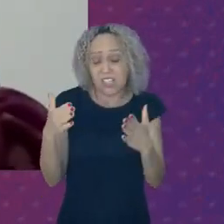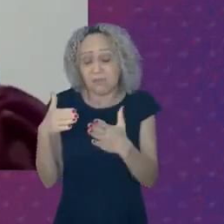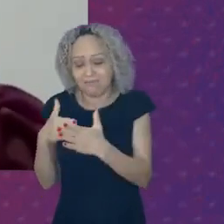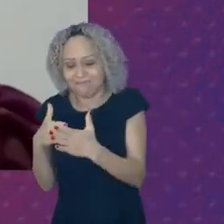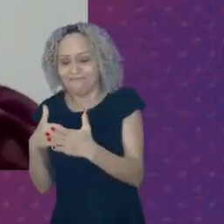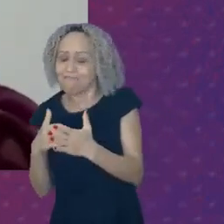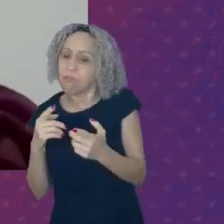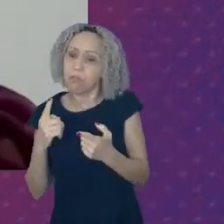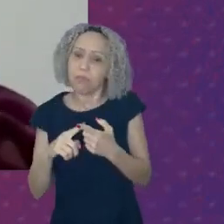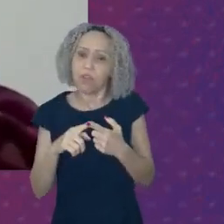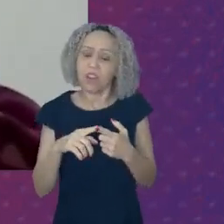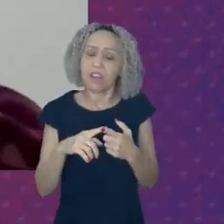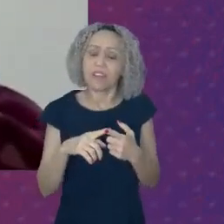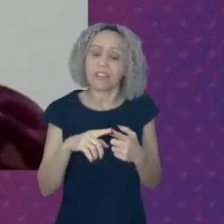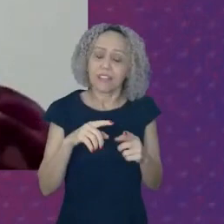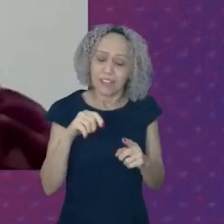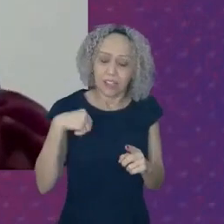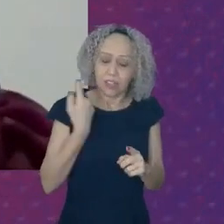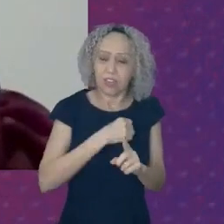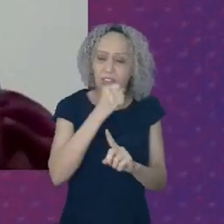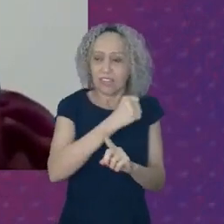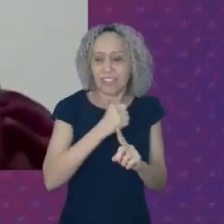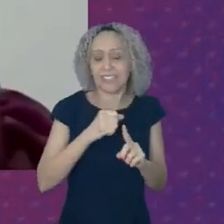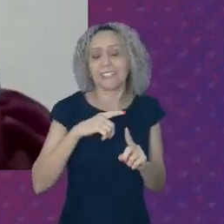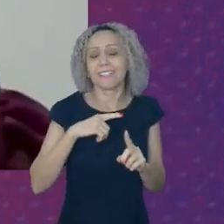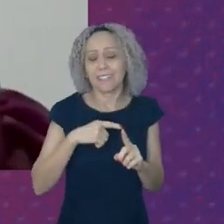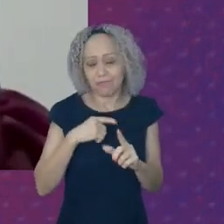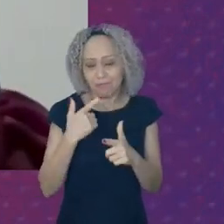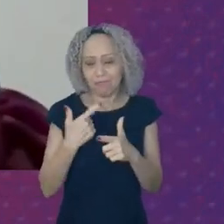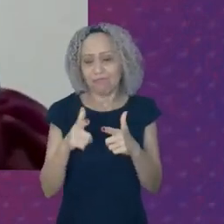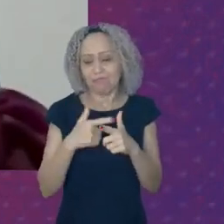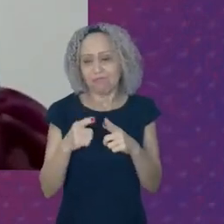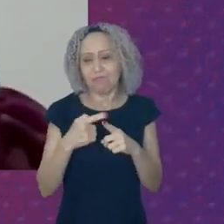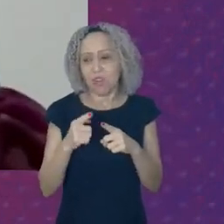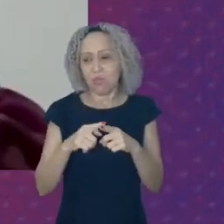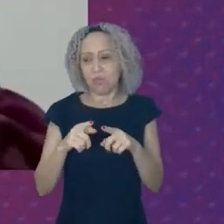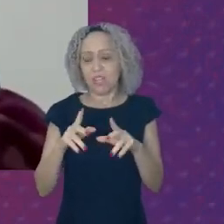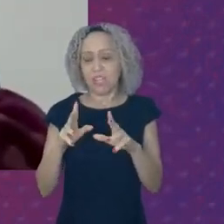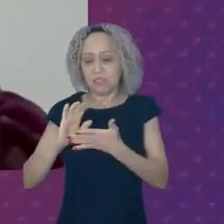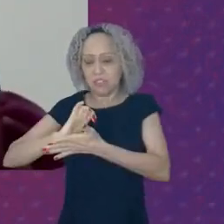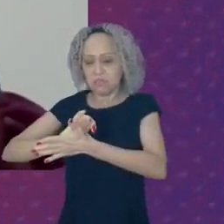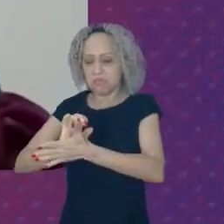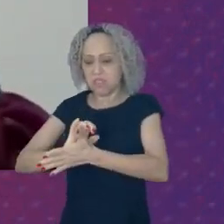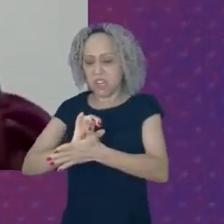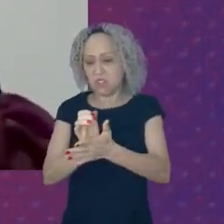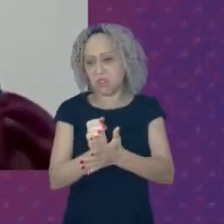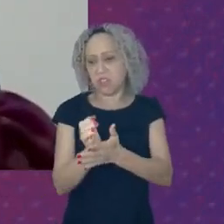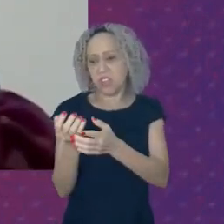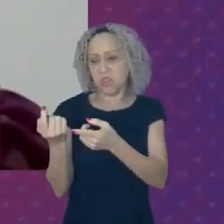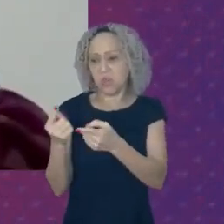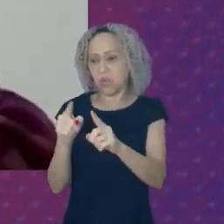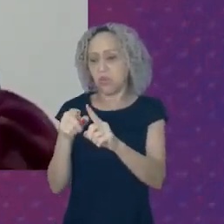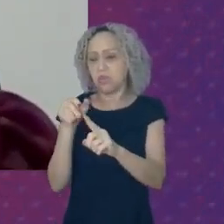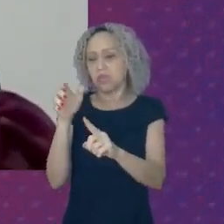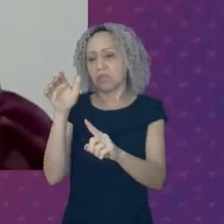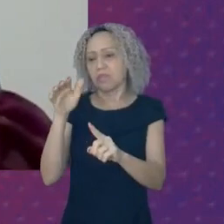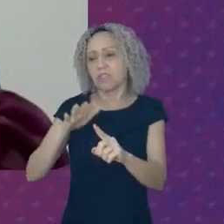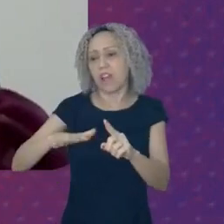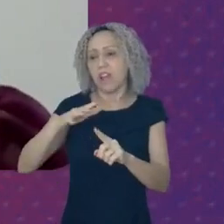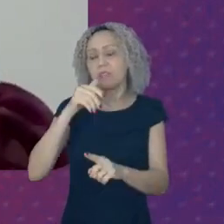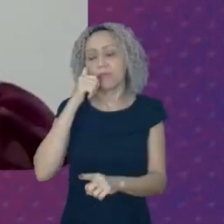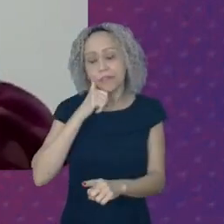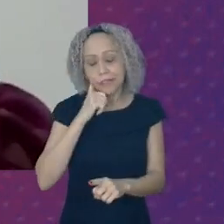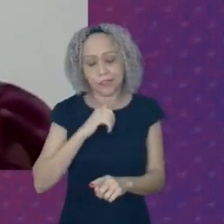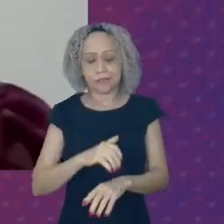gênero. No espaço da política partidária, eu afirmo que talvez de todos os lugares que as mulheres vêm